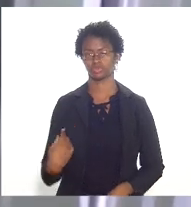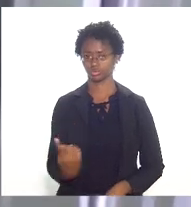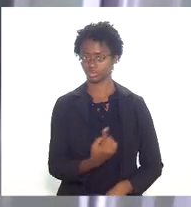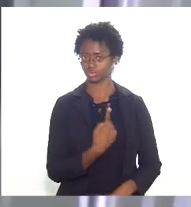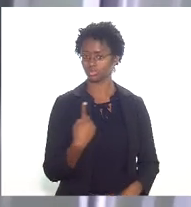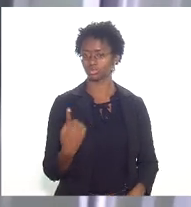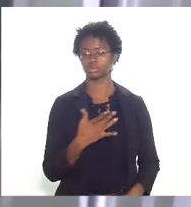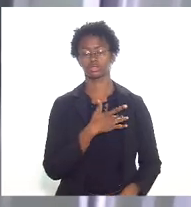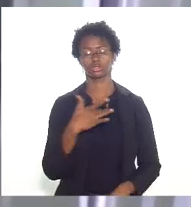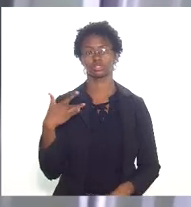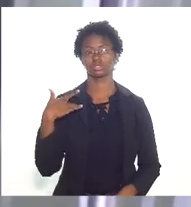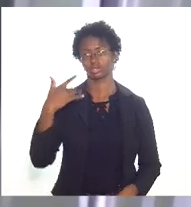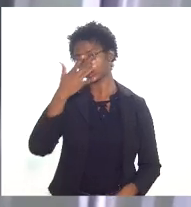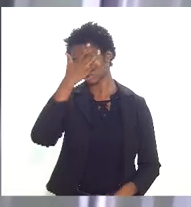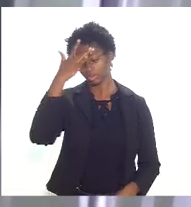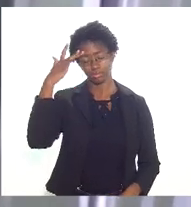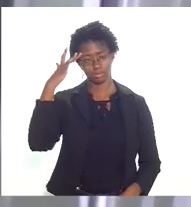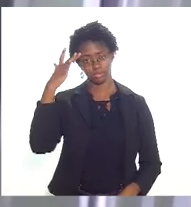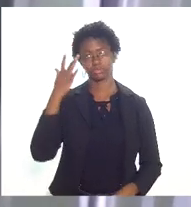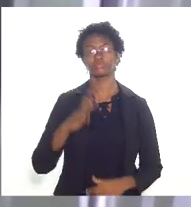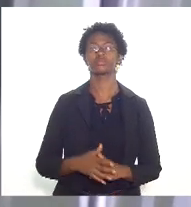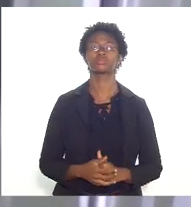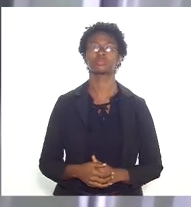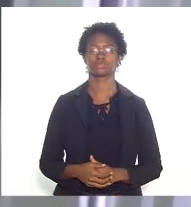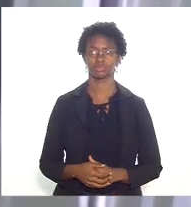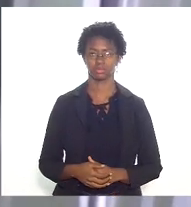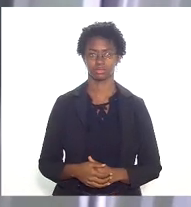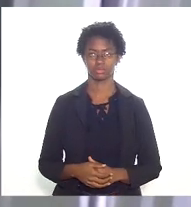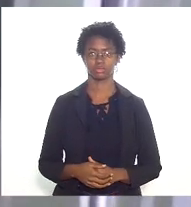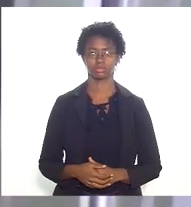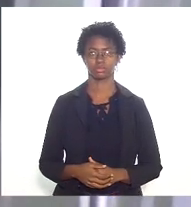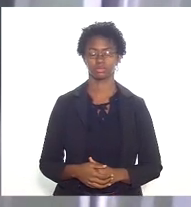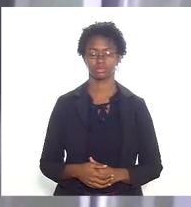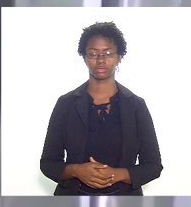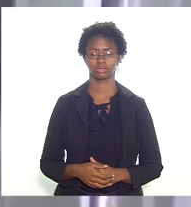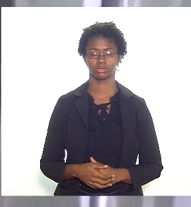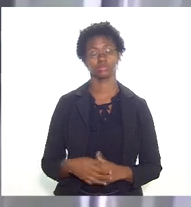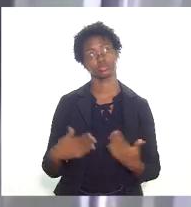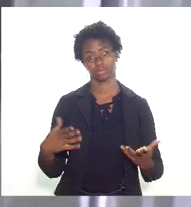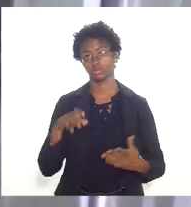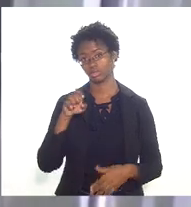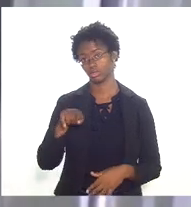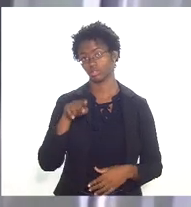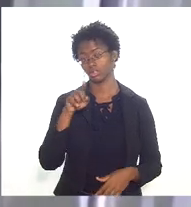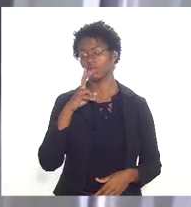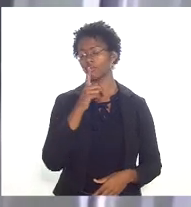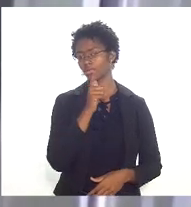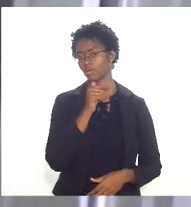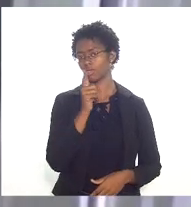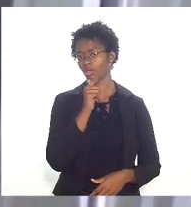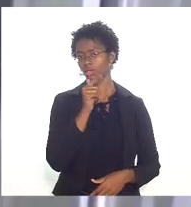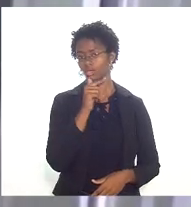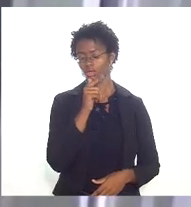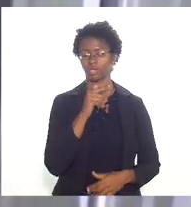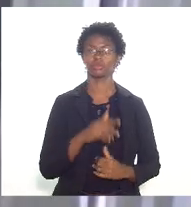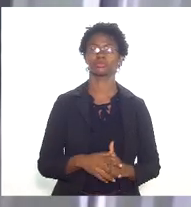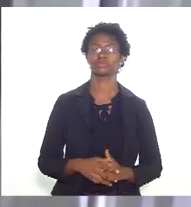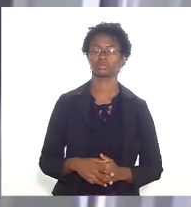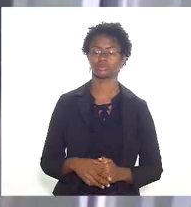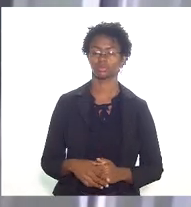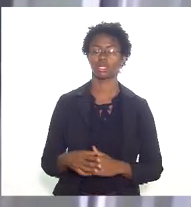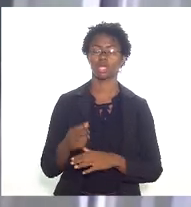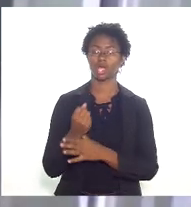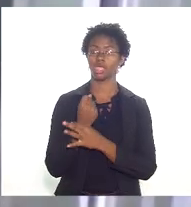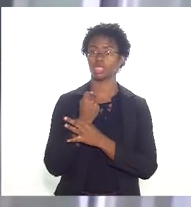à saúde das pessoas que é a água o tanto a